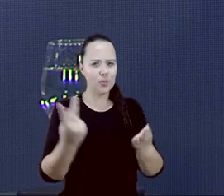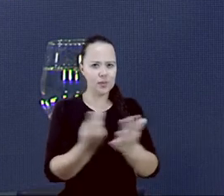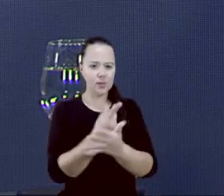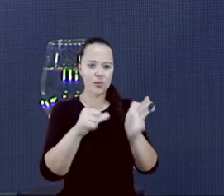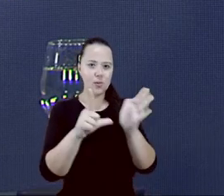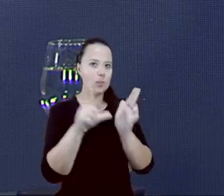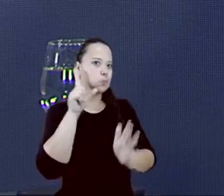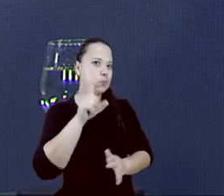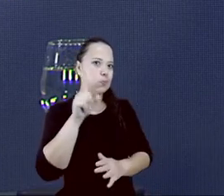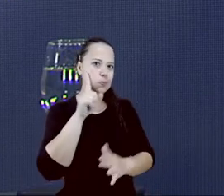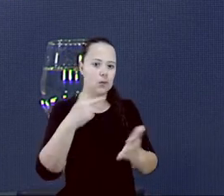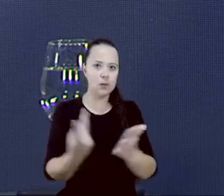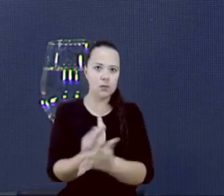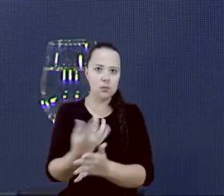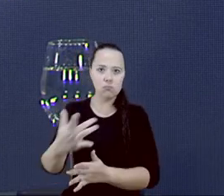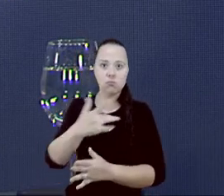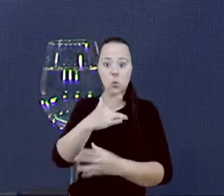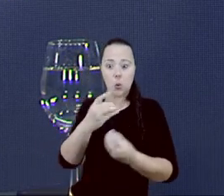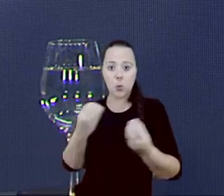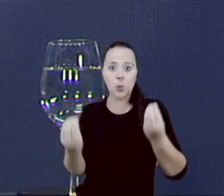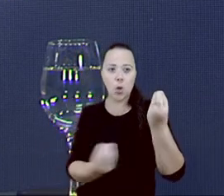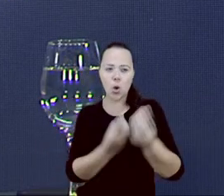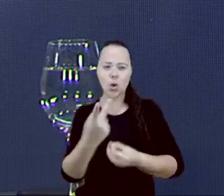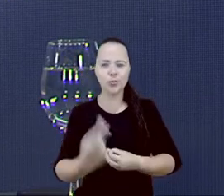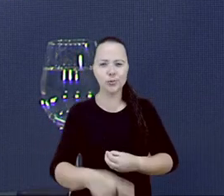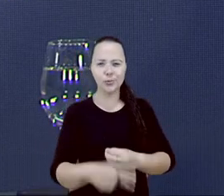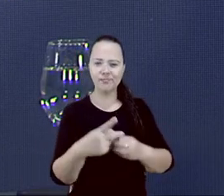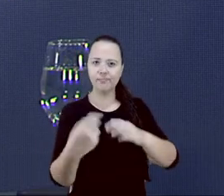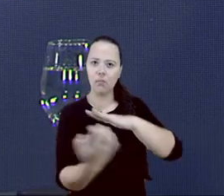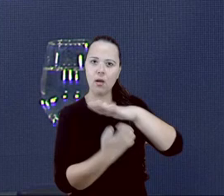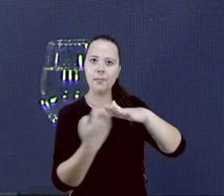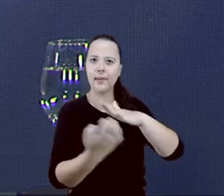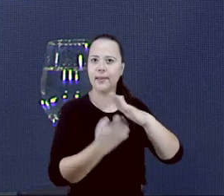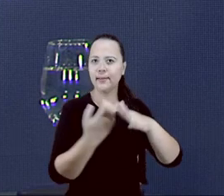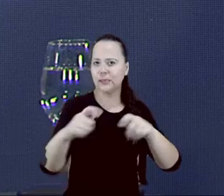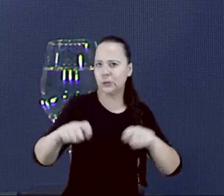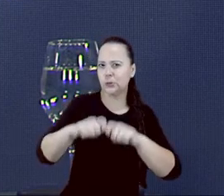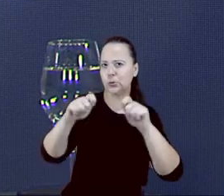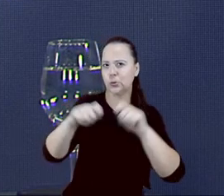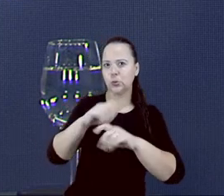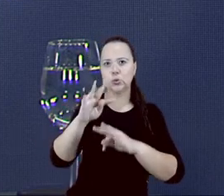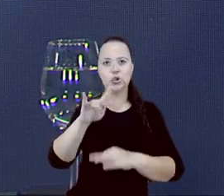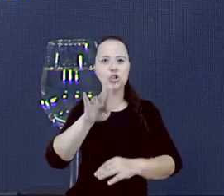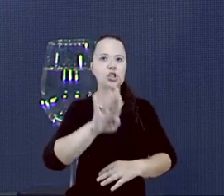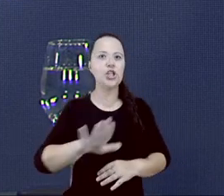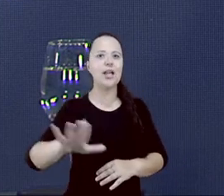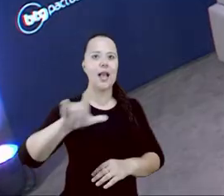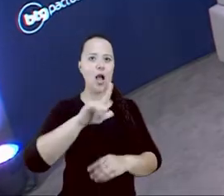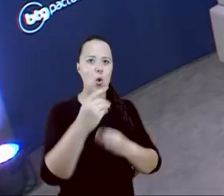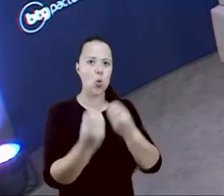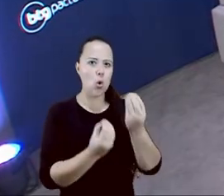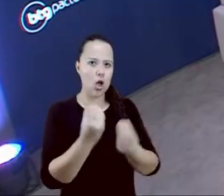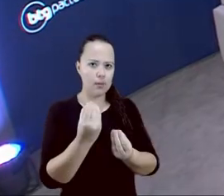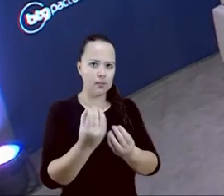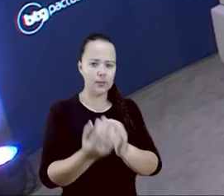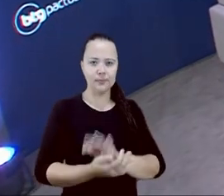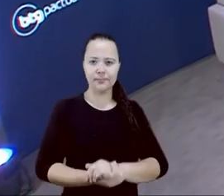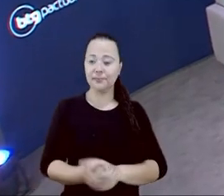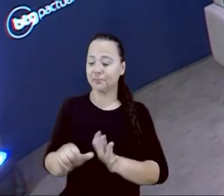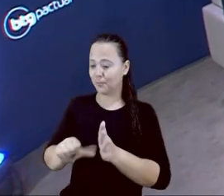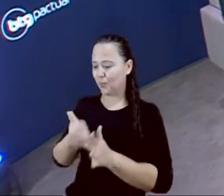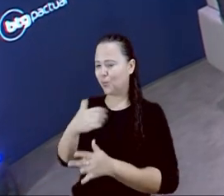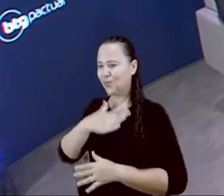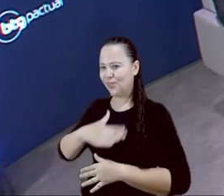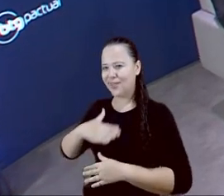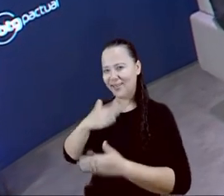o nosso mercado doméstico consequentemente a performance dos Fundos como um todo e primeiramente criada seu convite do